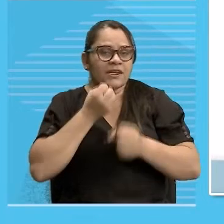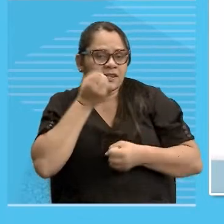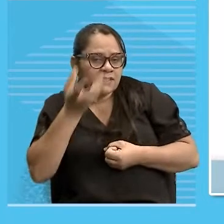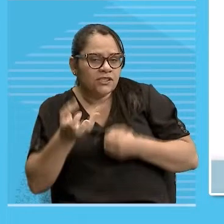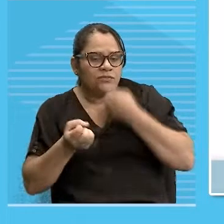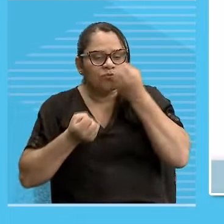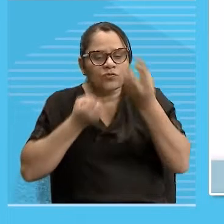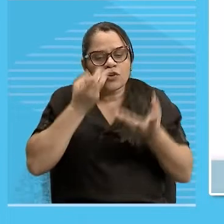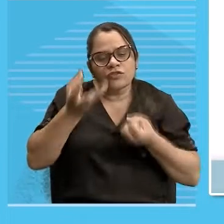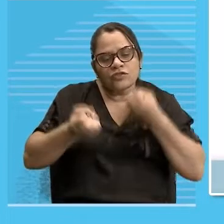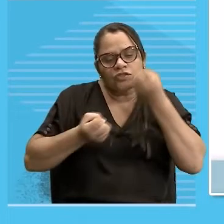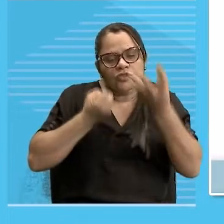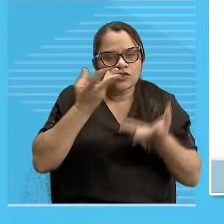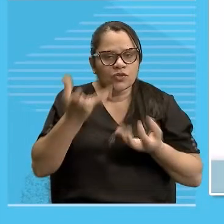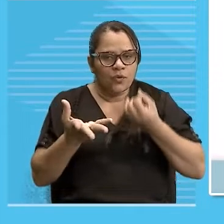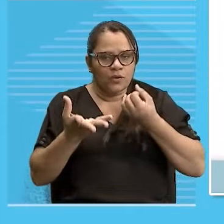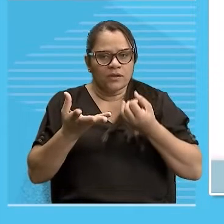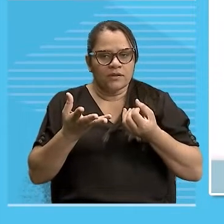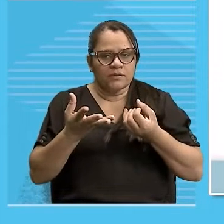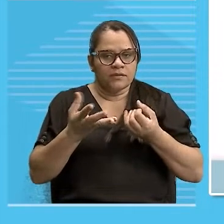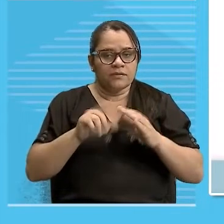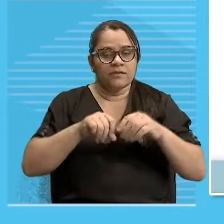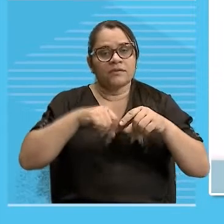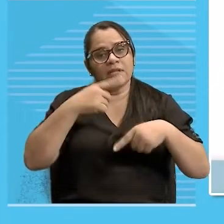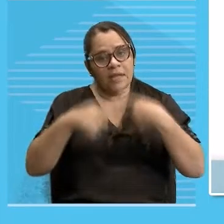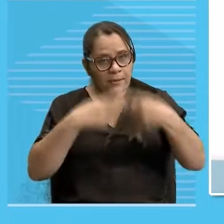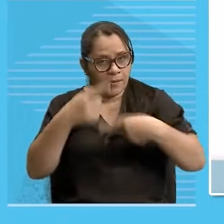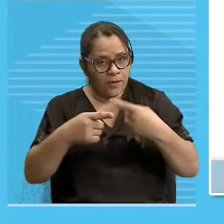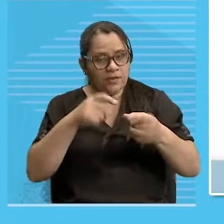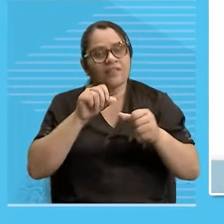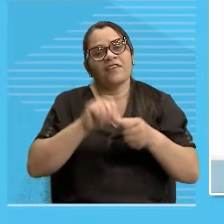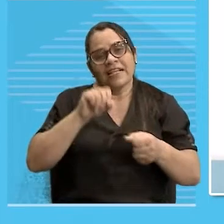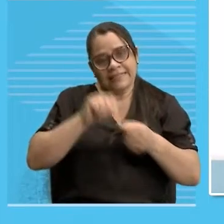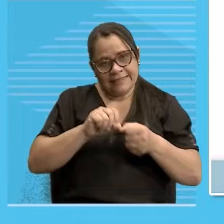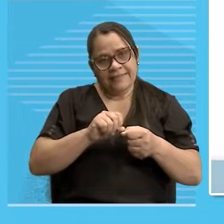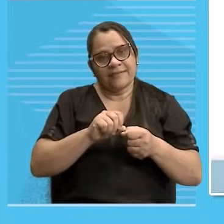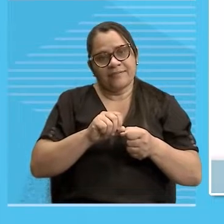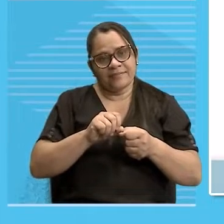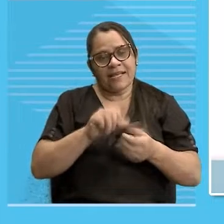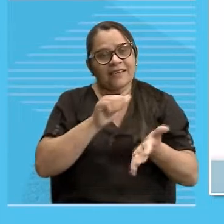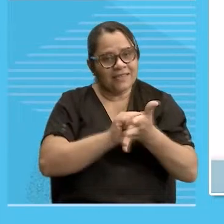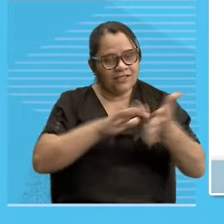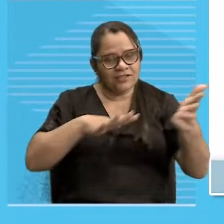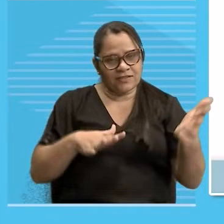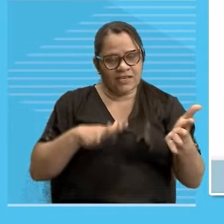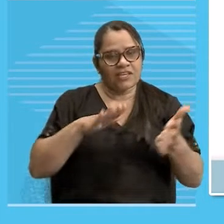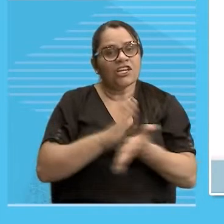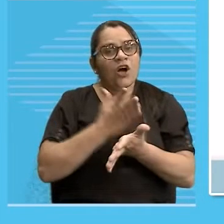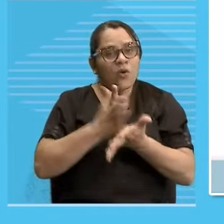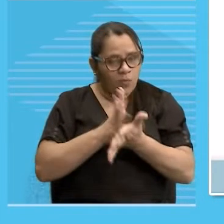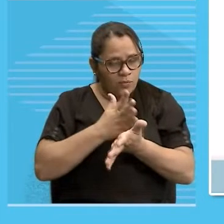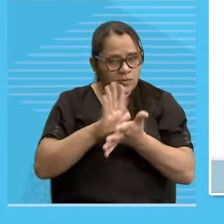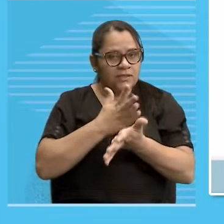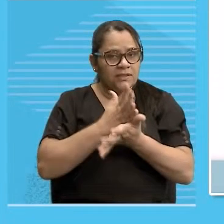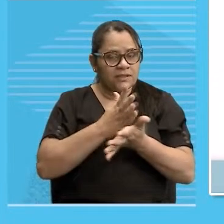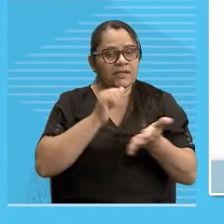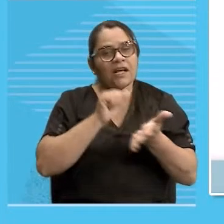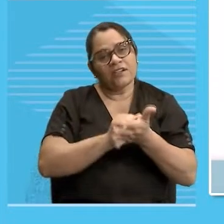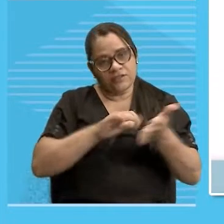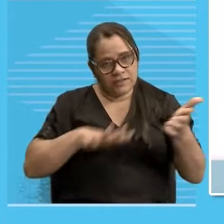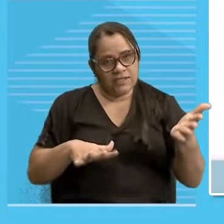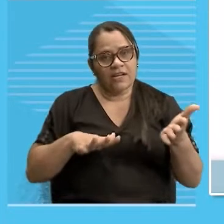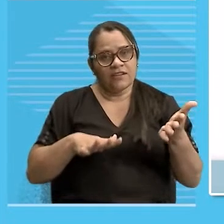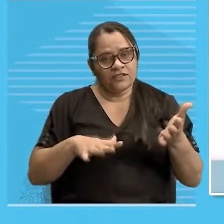né? Então, depois nós vamos fazer aquelas atividadezinhas, algumas atividades que nós vamos desenvolver aqui em